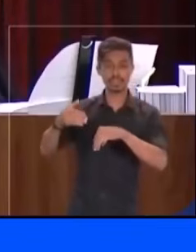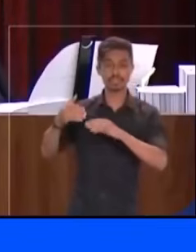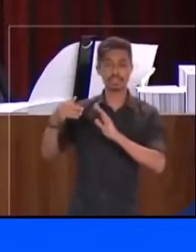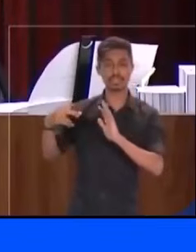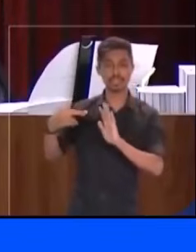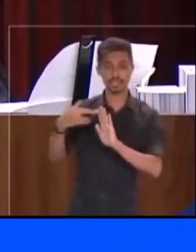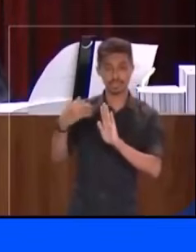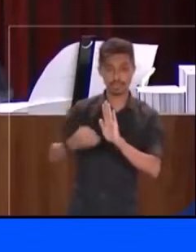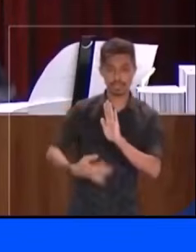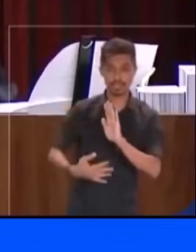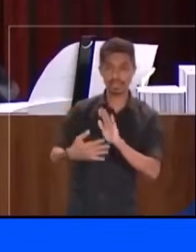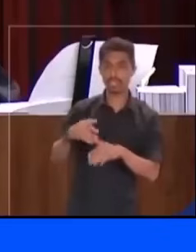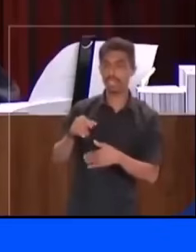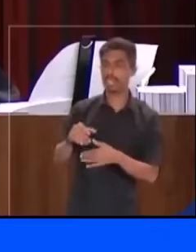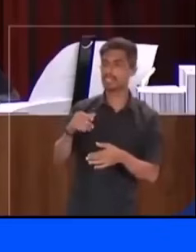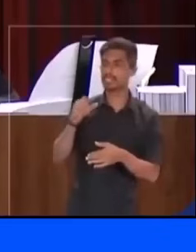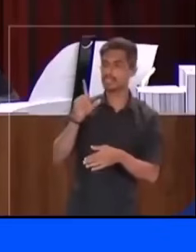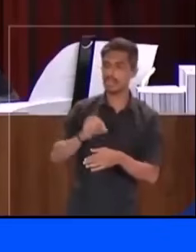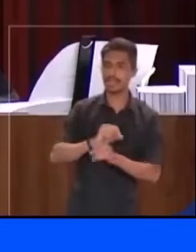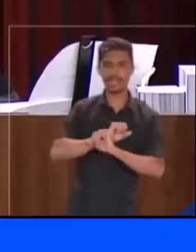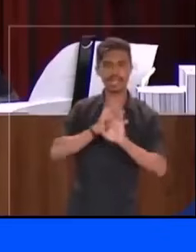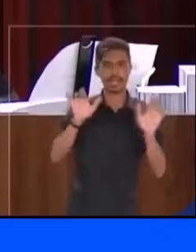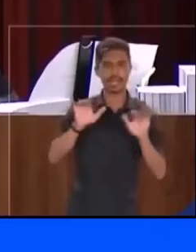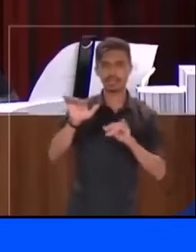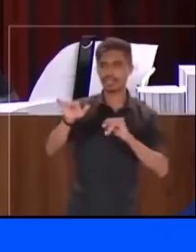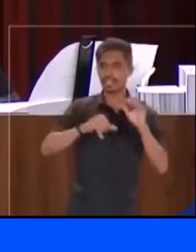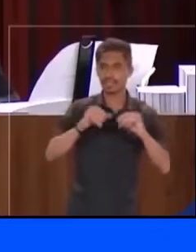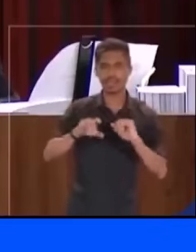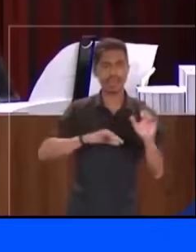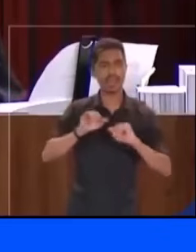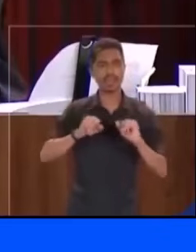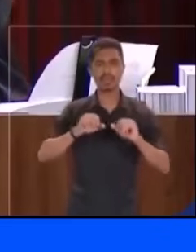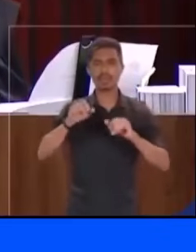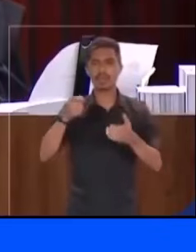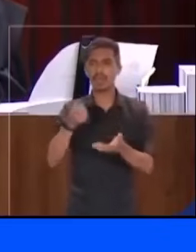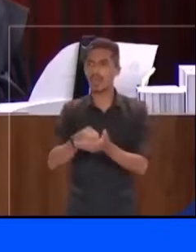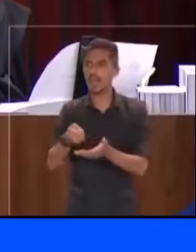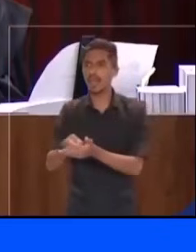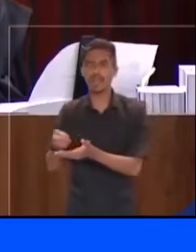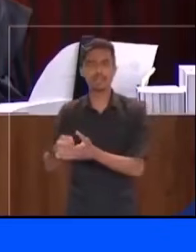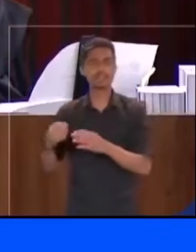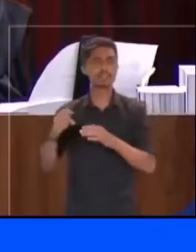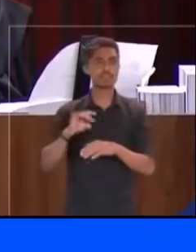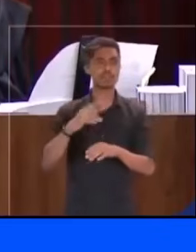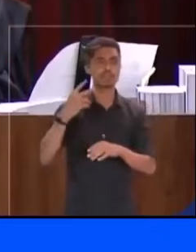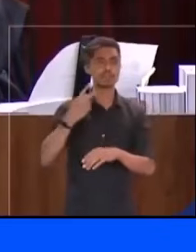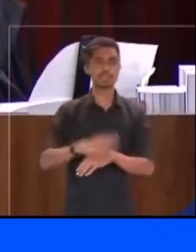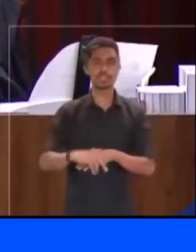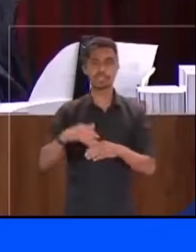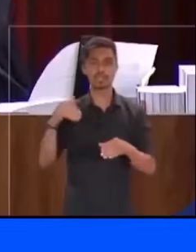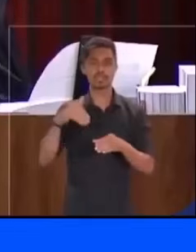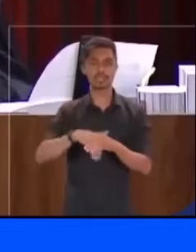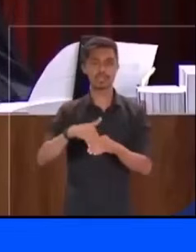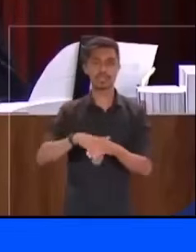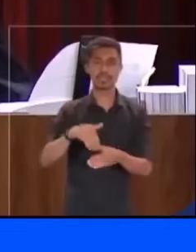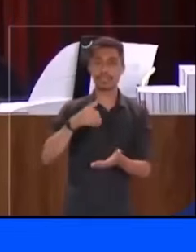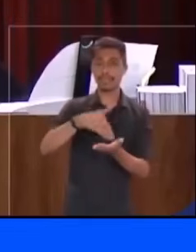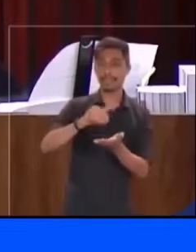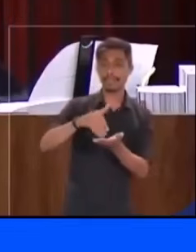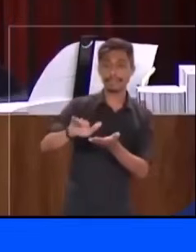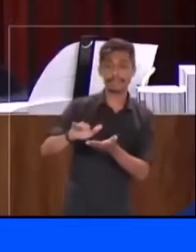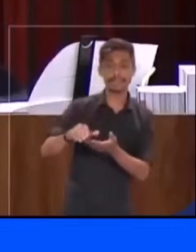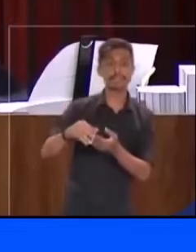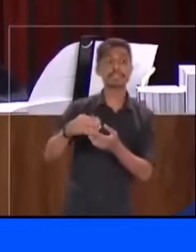Isso claramente era uma convocação para uma festa cívico-militar só para os seus eleitores, afugentando